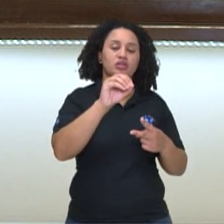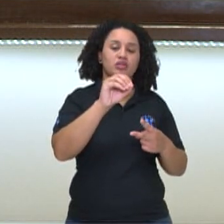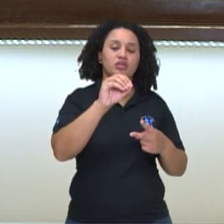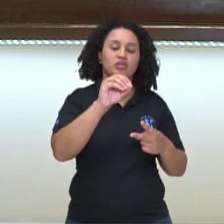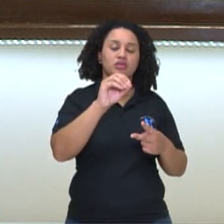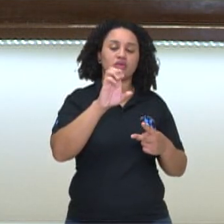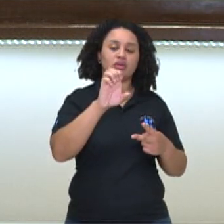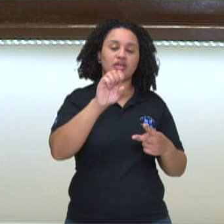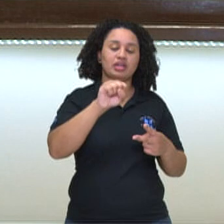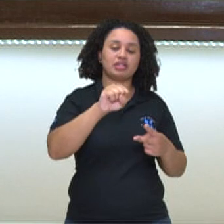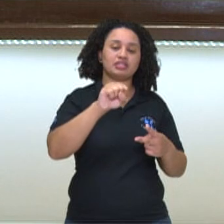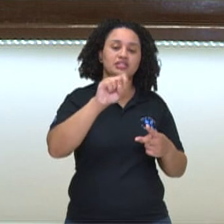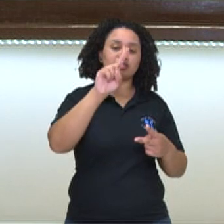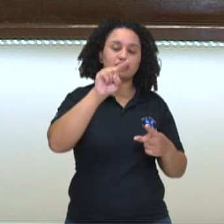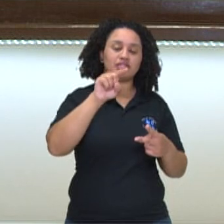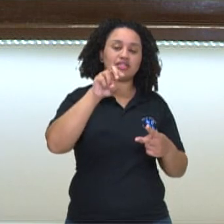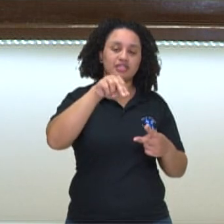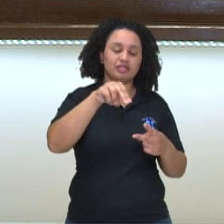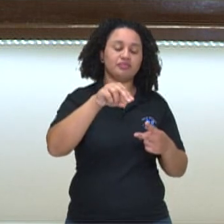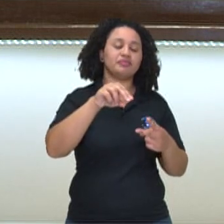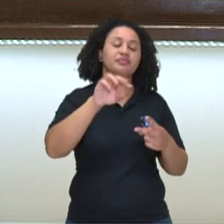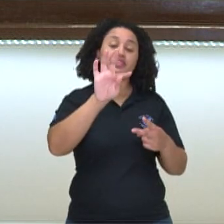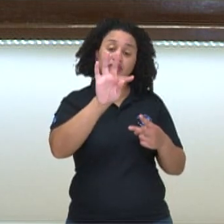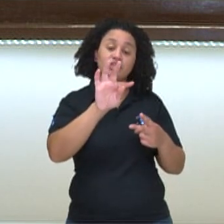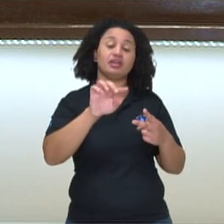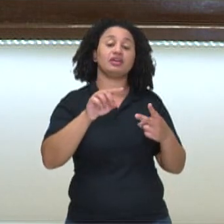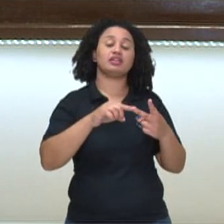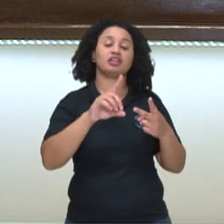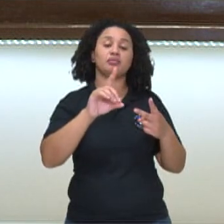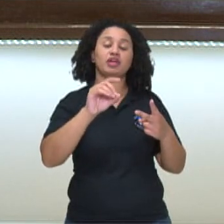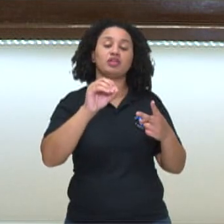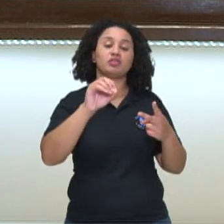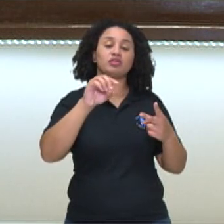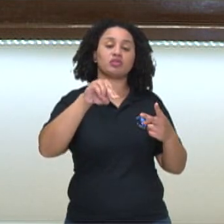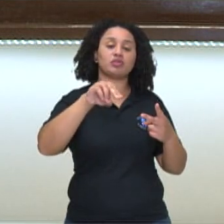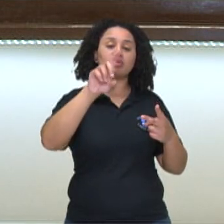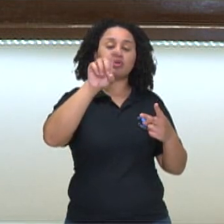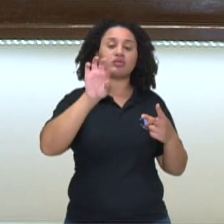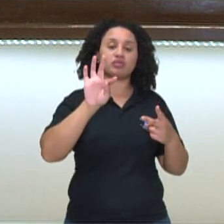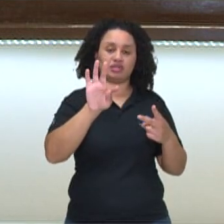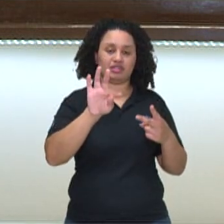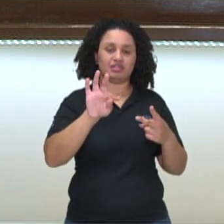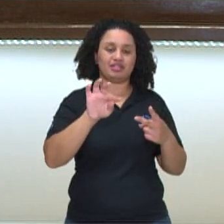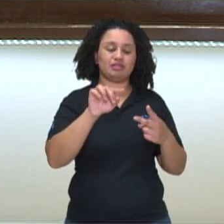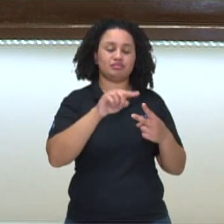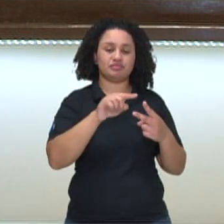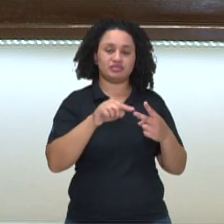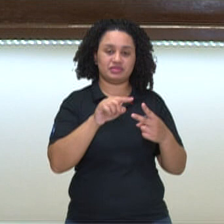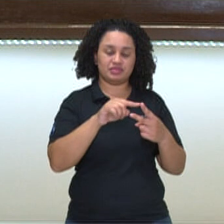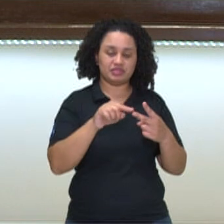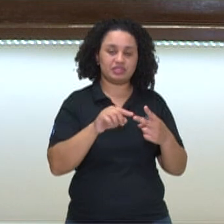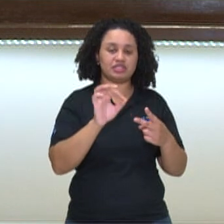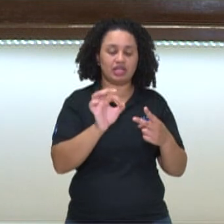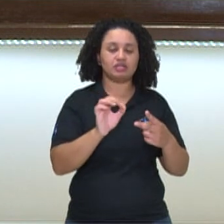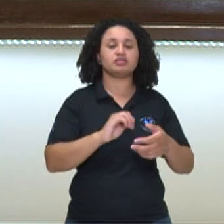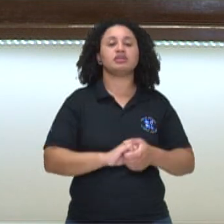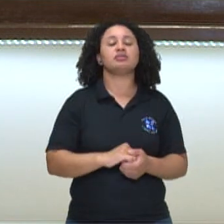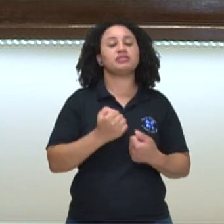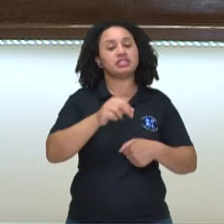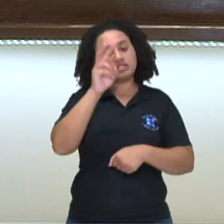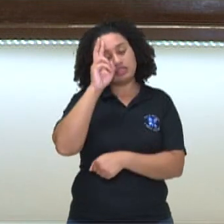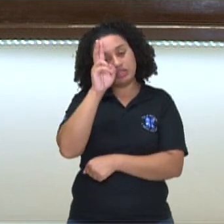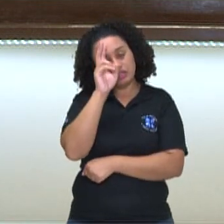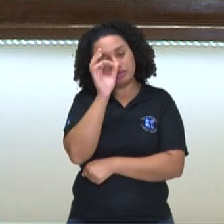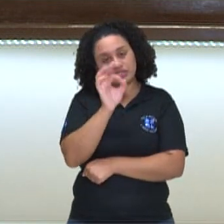se for don't para I, you, we, you, they, e doesn't se for para as três pessoas do singular, he, she,